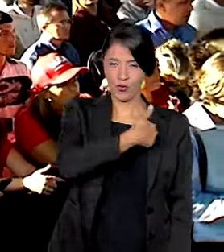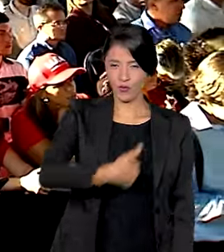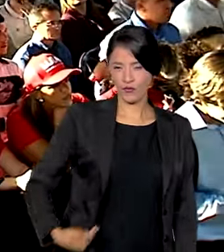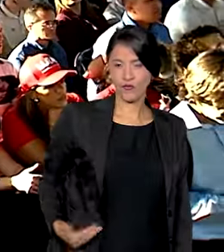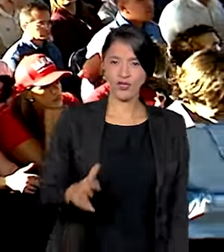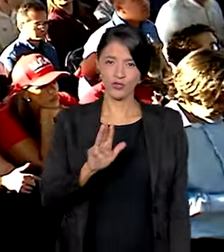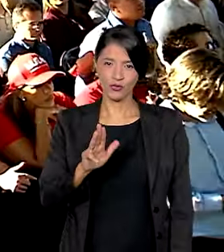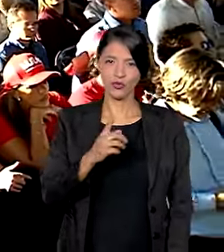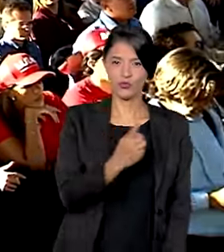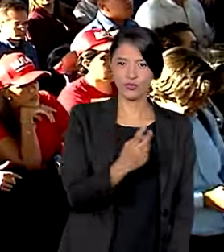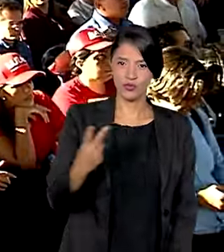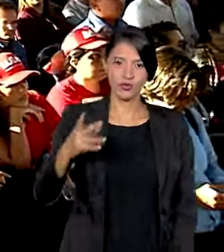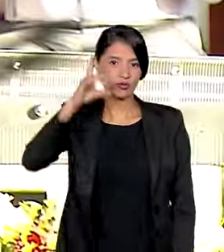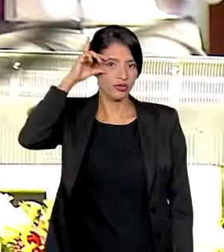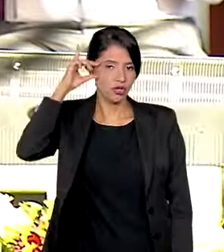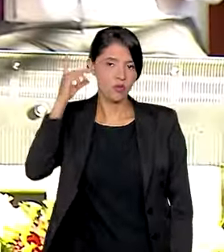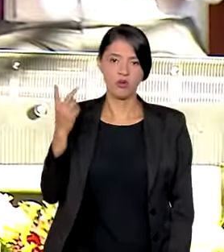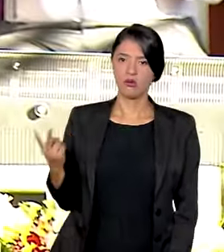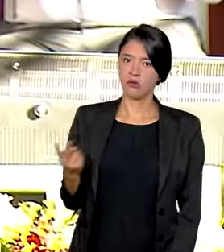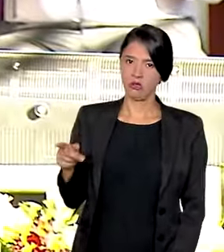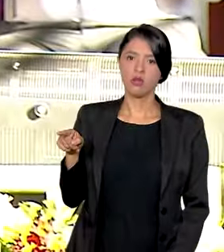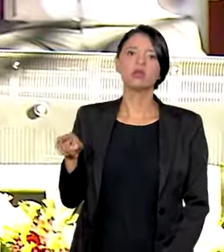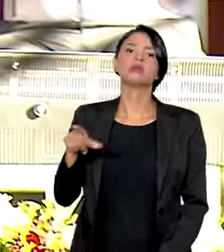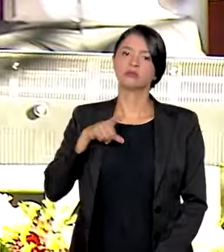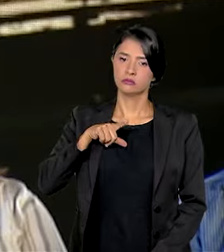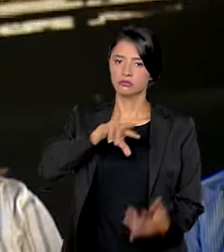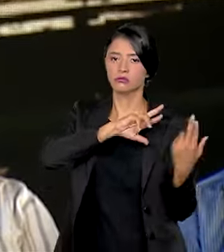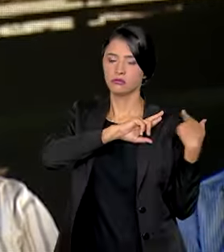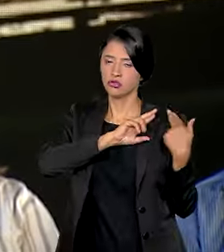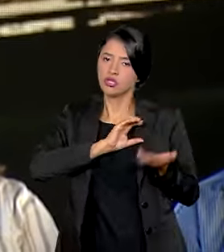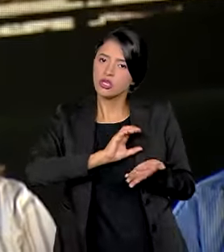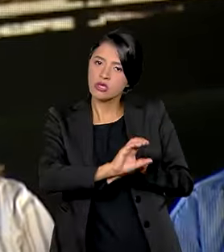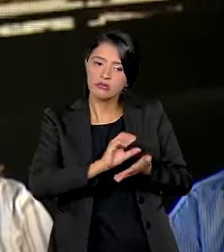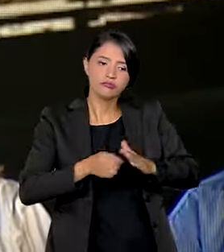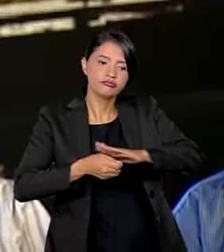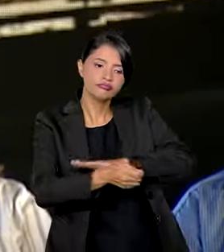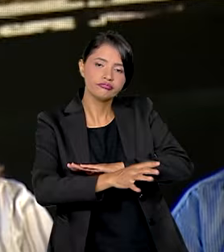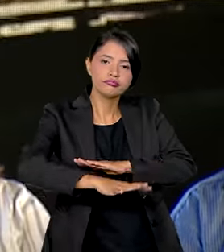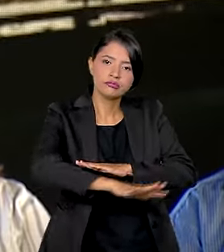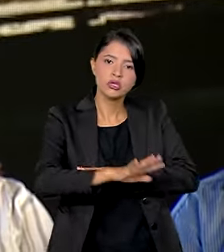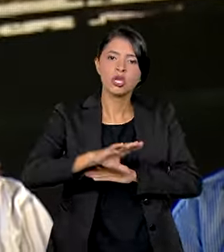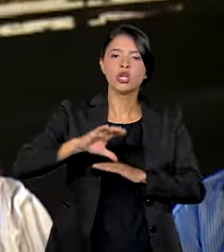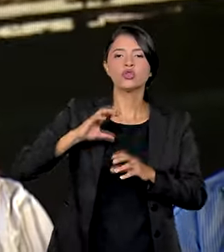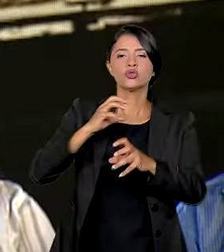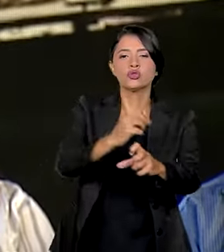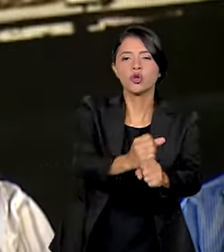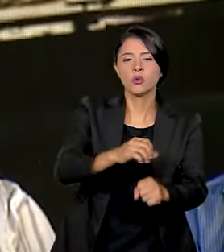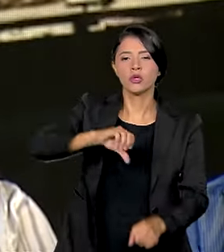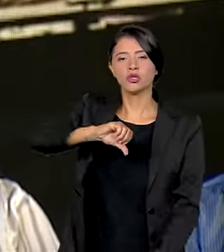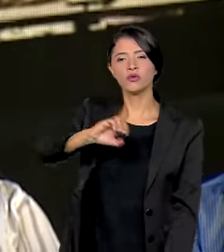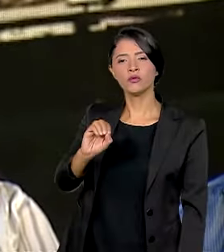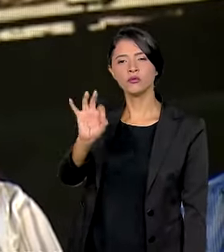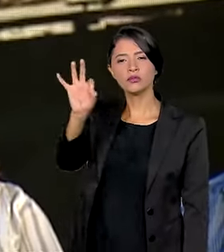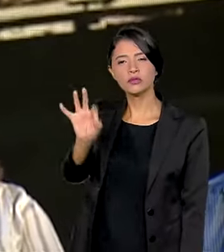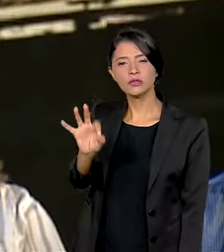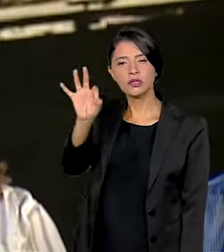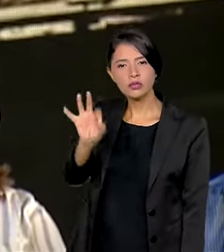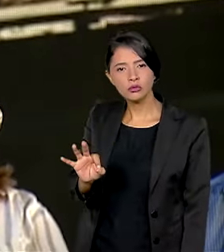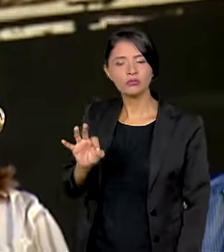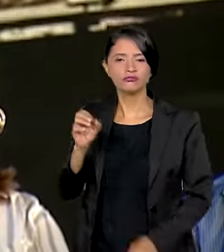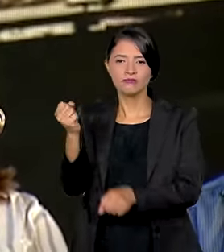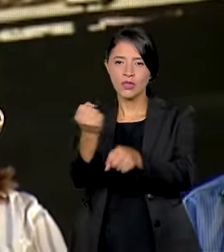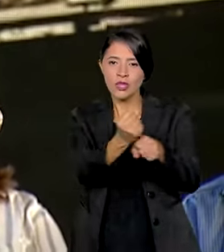e 2 e o governo Dilma, eles foram responsáveis de investir em torno de